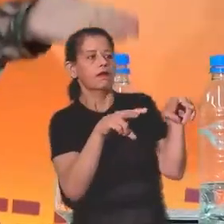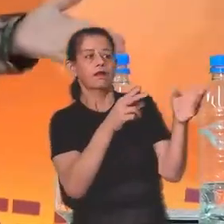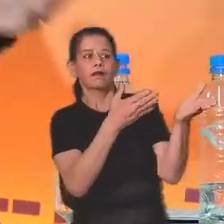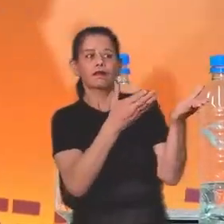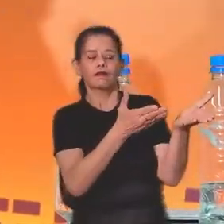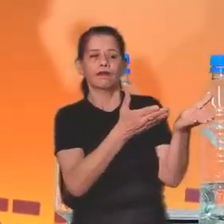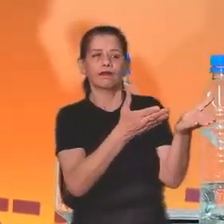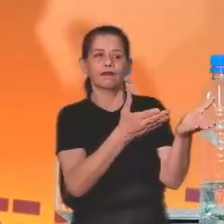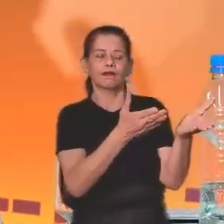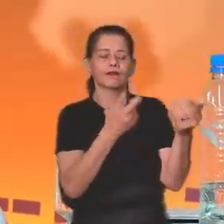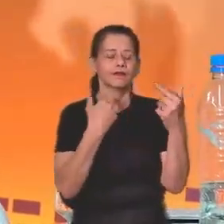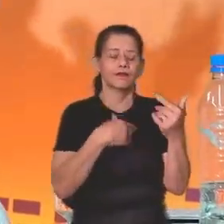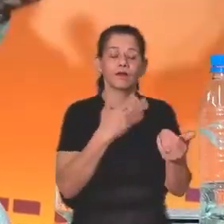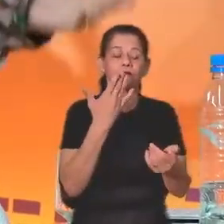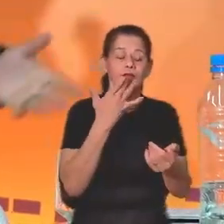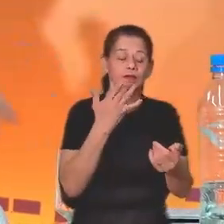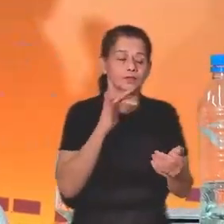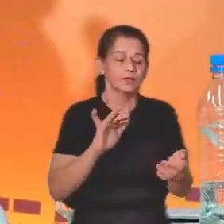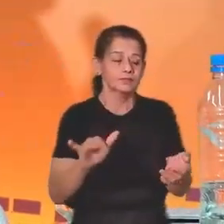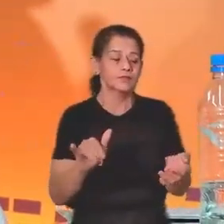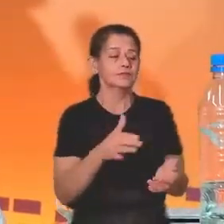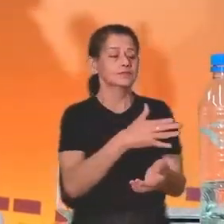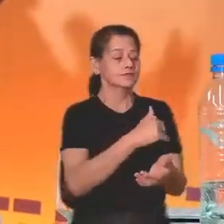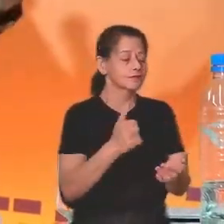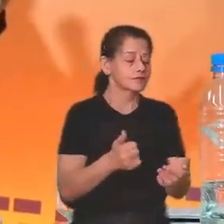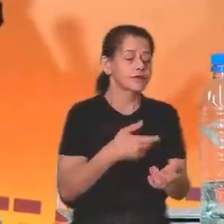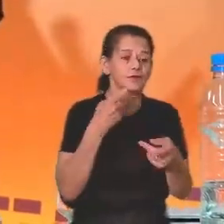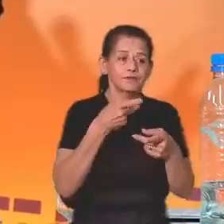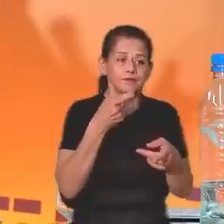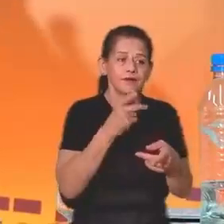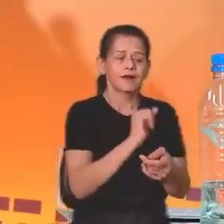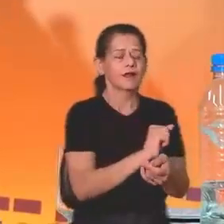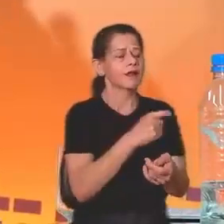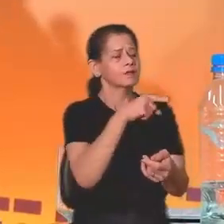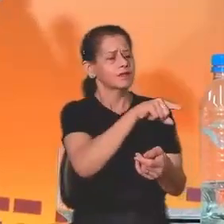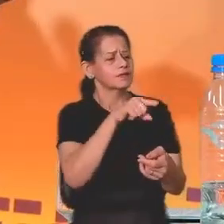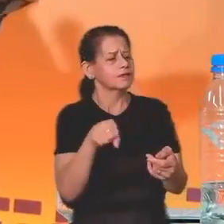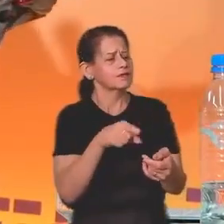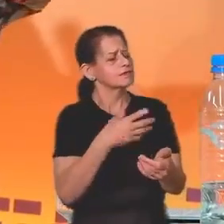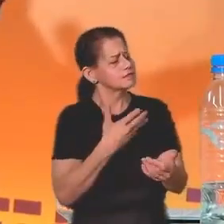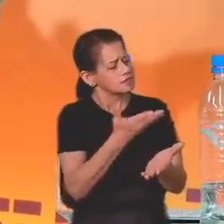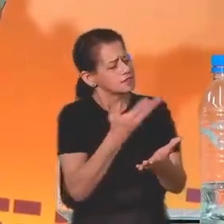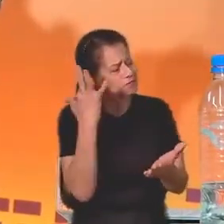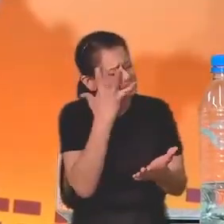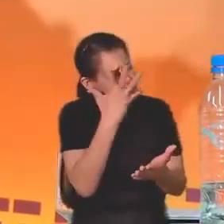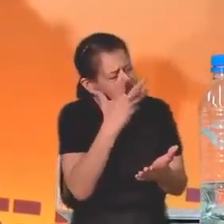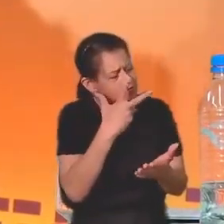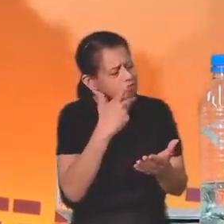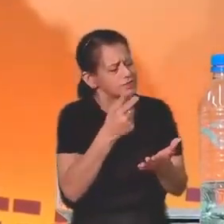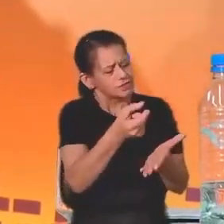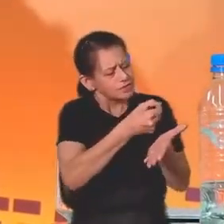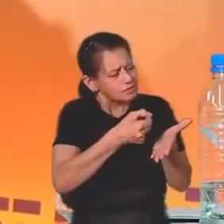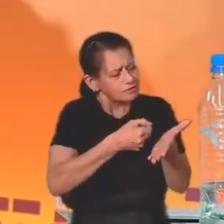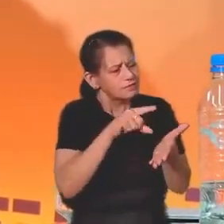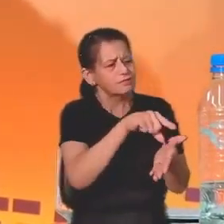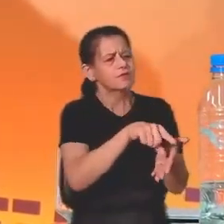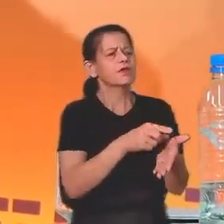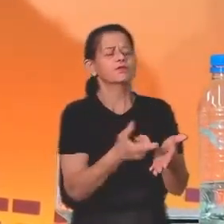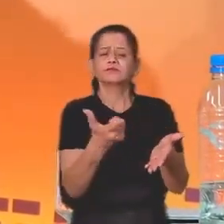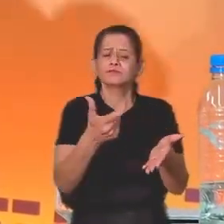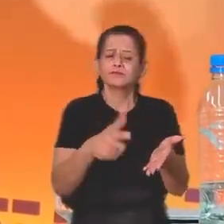falar com essa criança, vou falar mais para ela escrever, mas também de outras